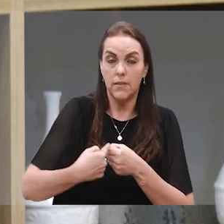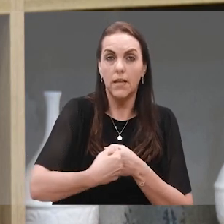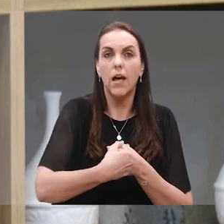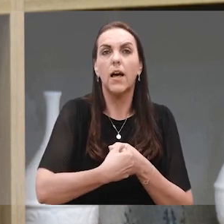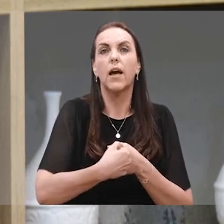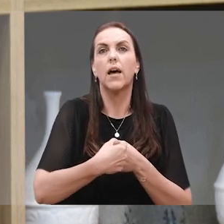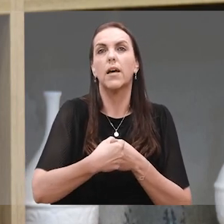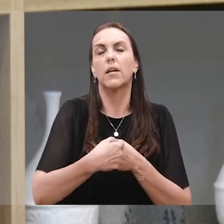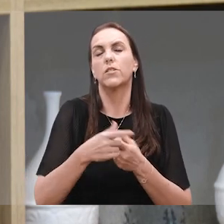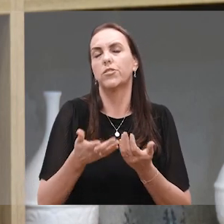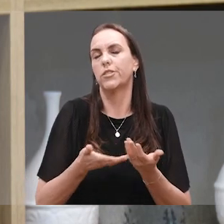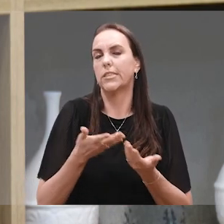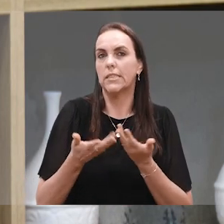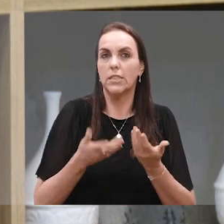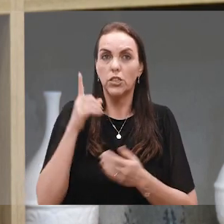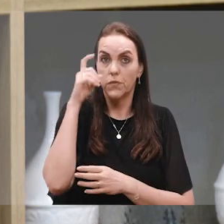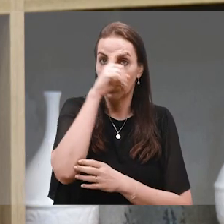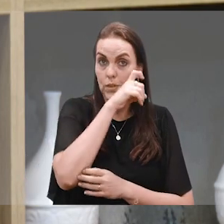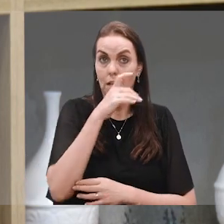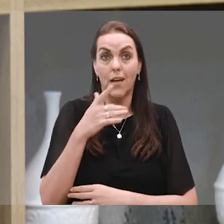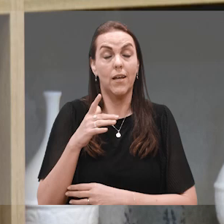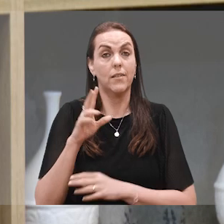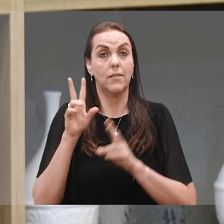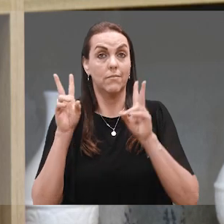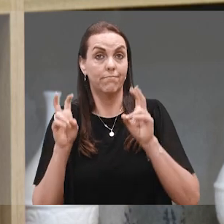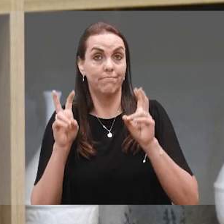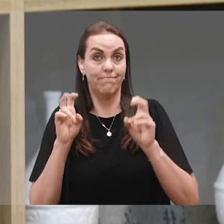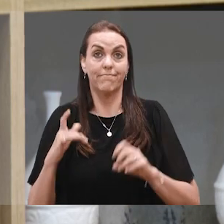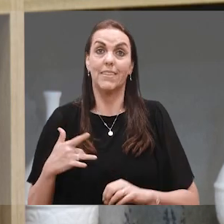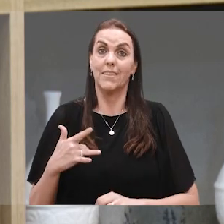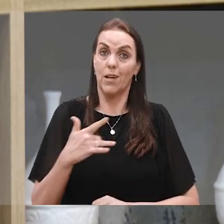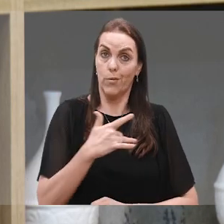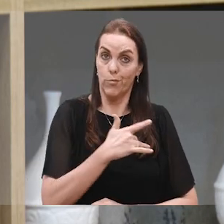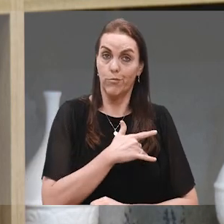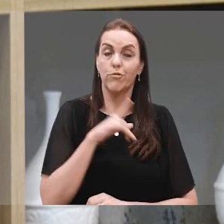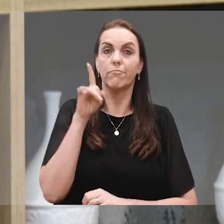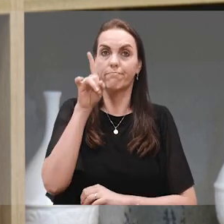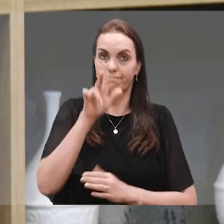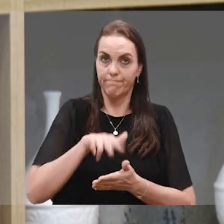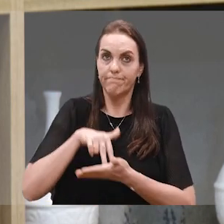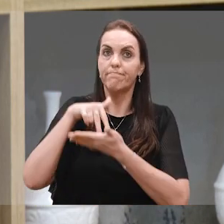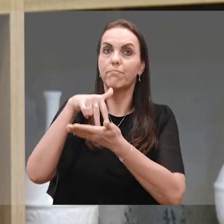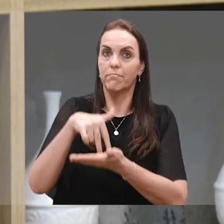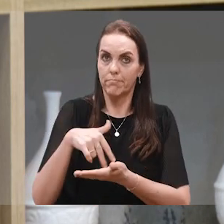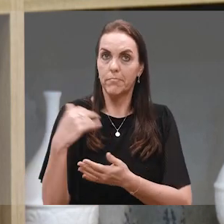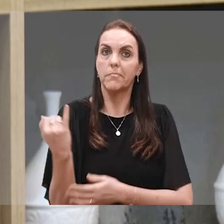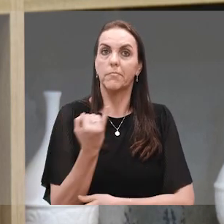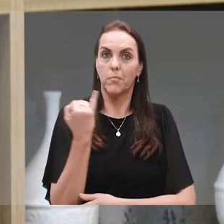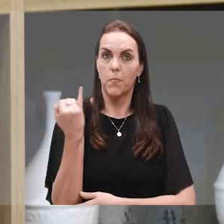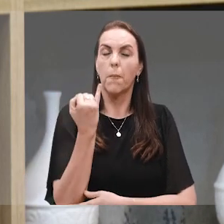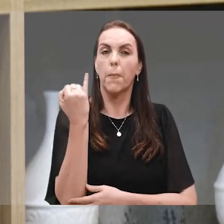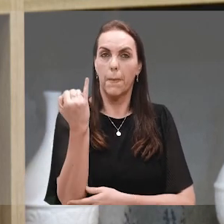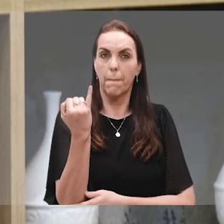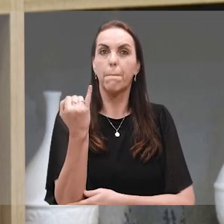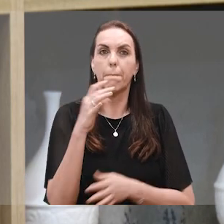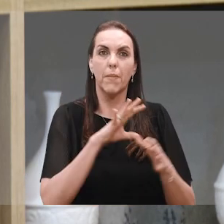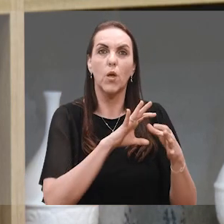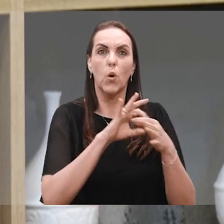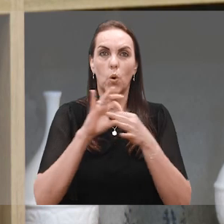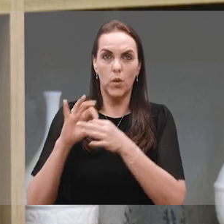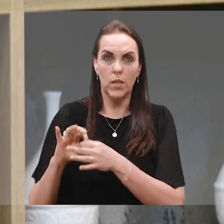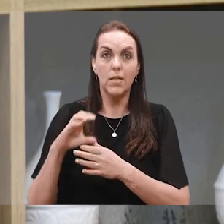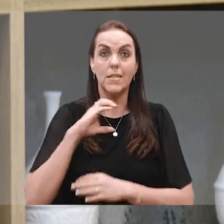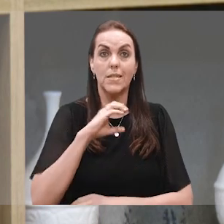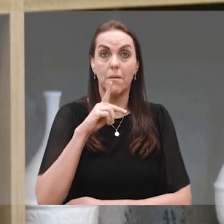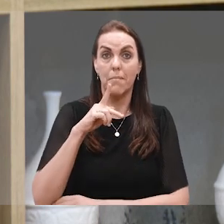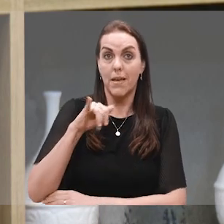cidade, lacunas como a saúde. A senhora teve um protagonismo muito relevante no